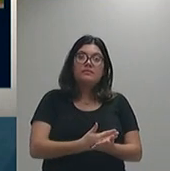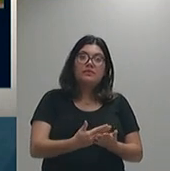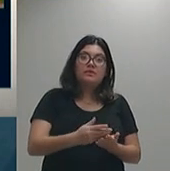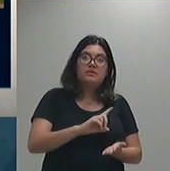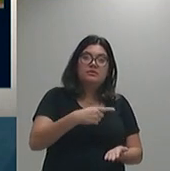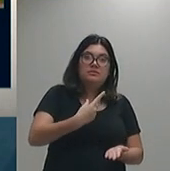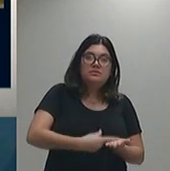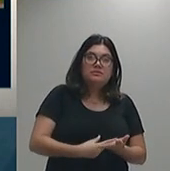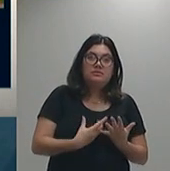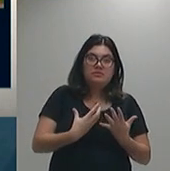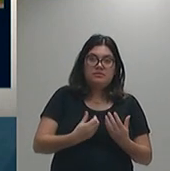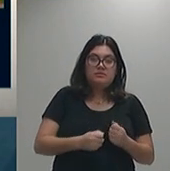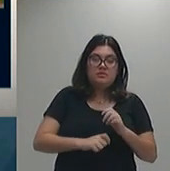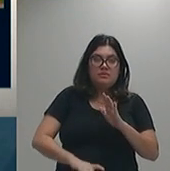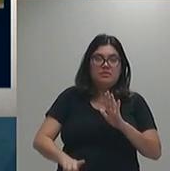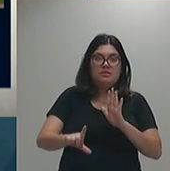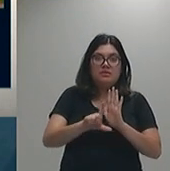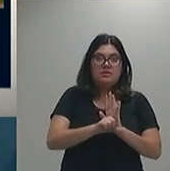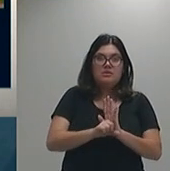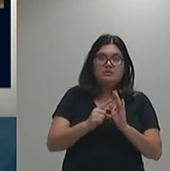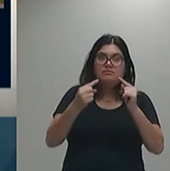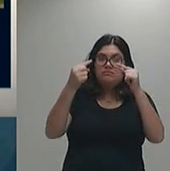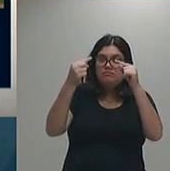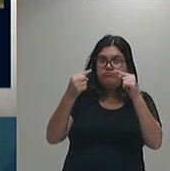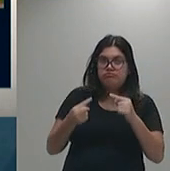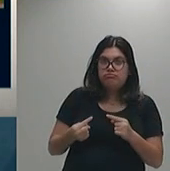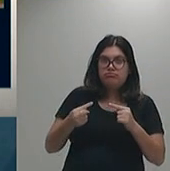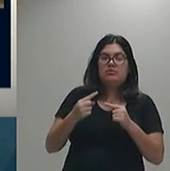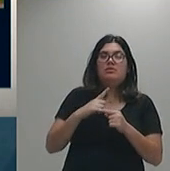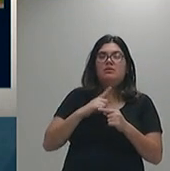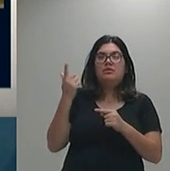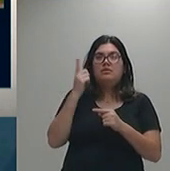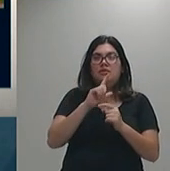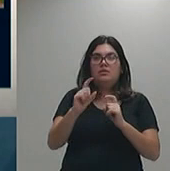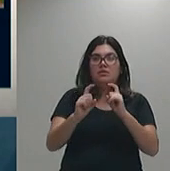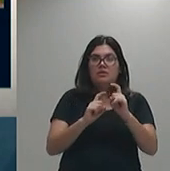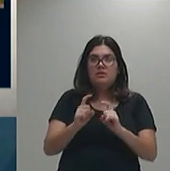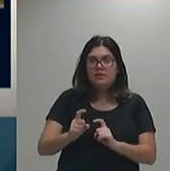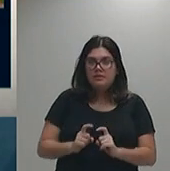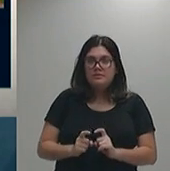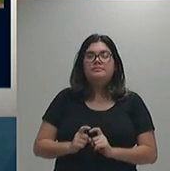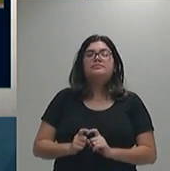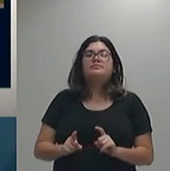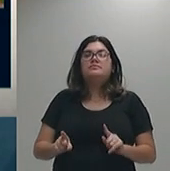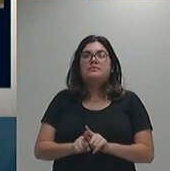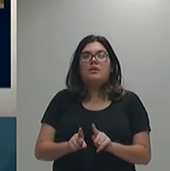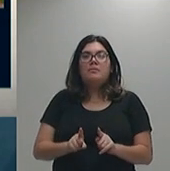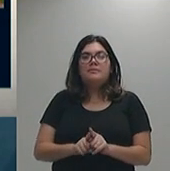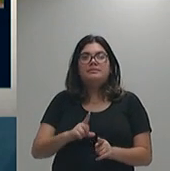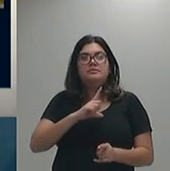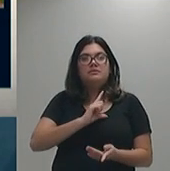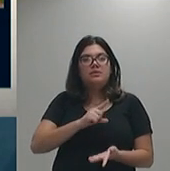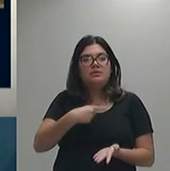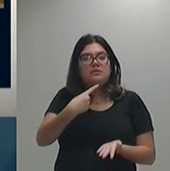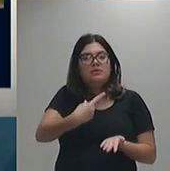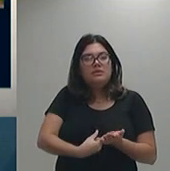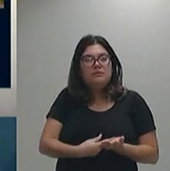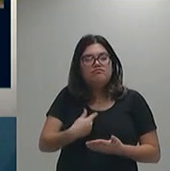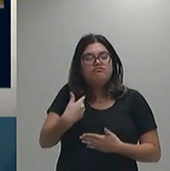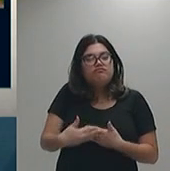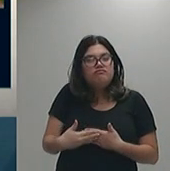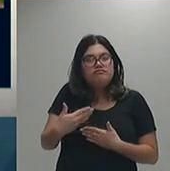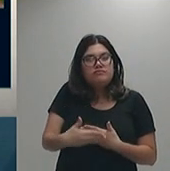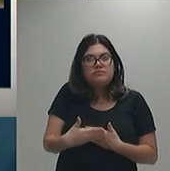legitimidade concorrente para a execução e foi se consolidando ao longo desses